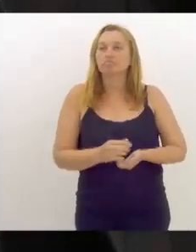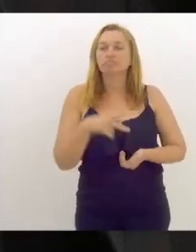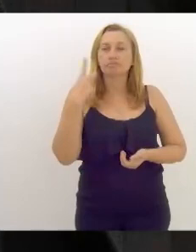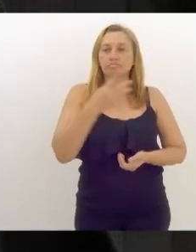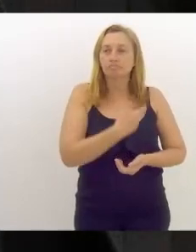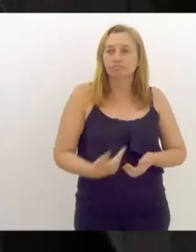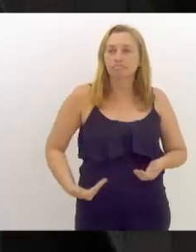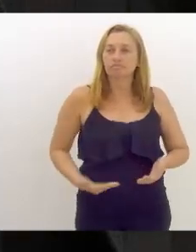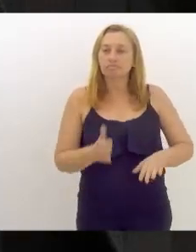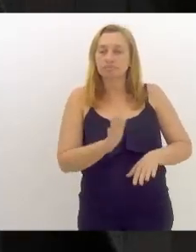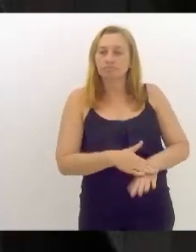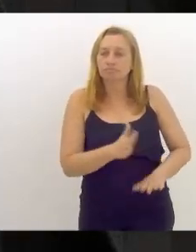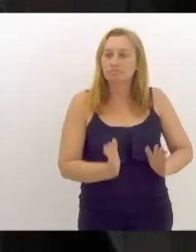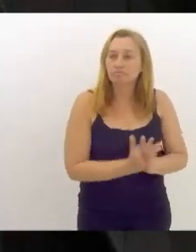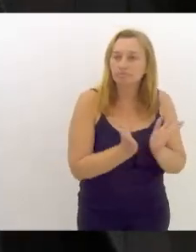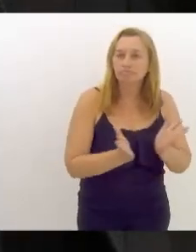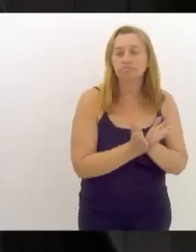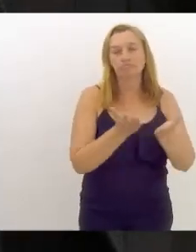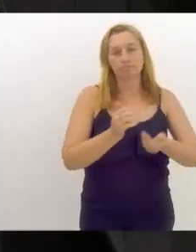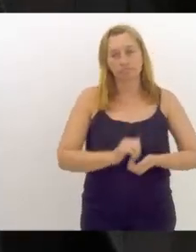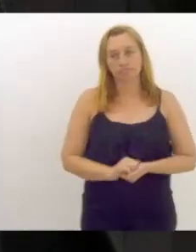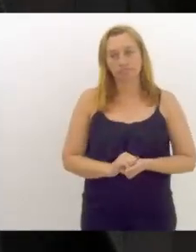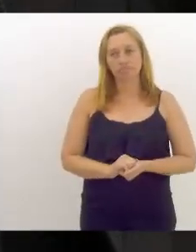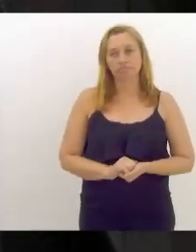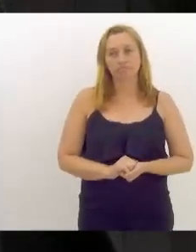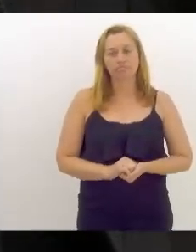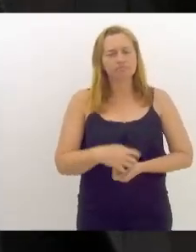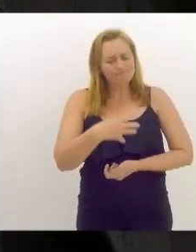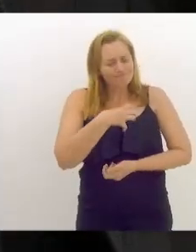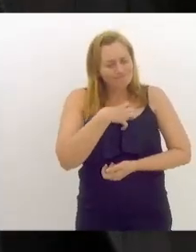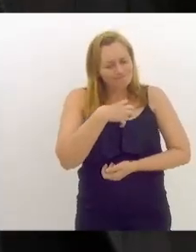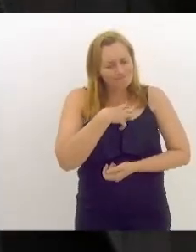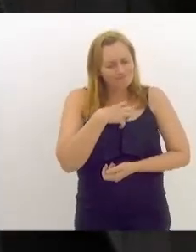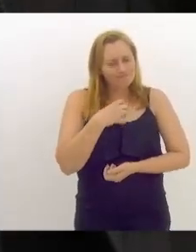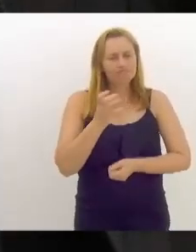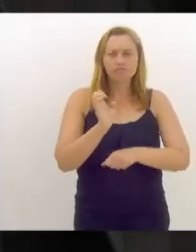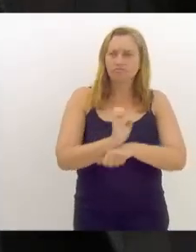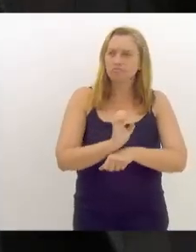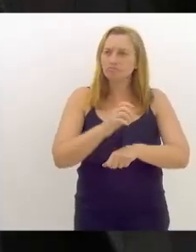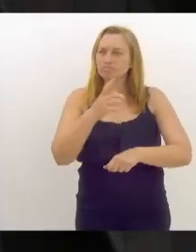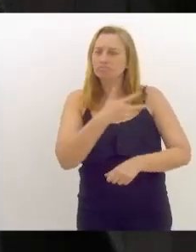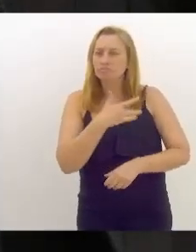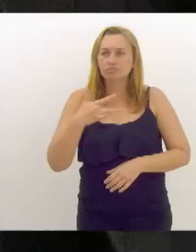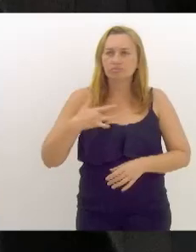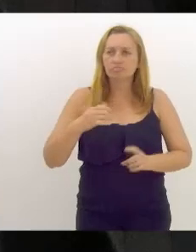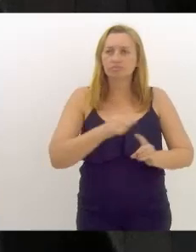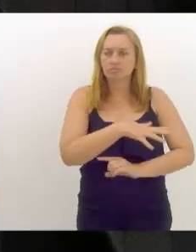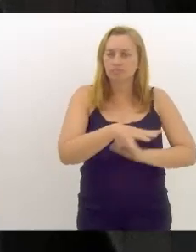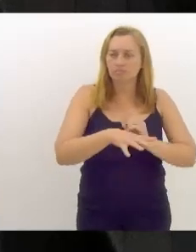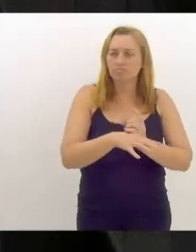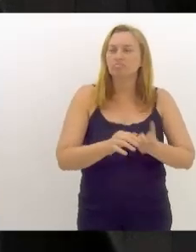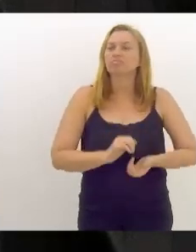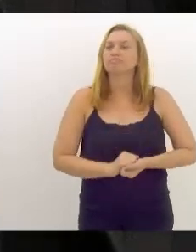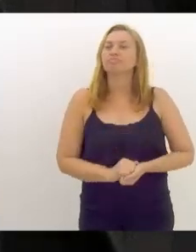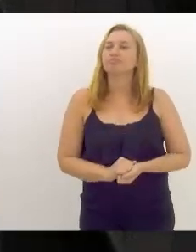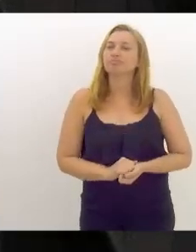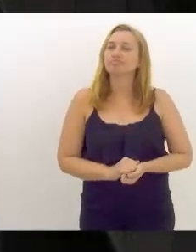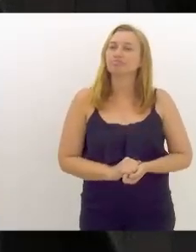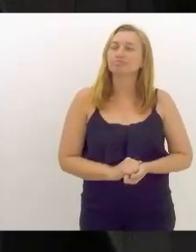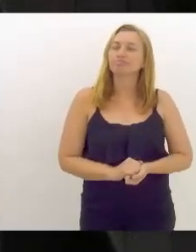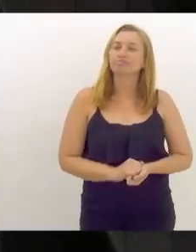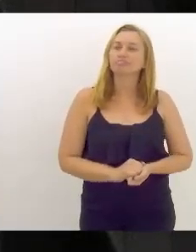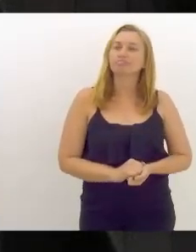mais necessitados. É esse o sentido de um estado de bem-estar social.